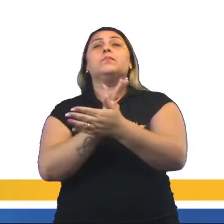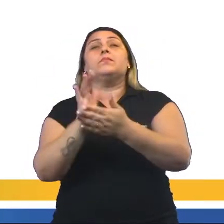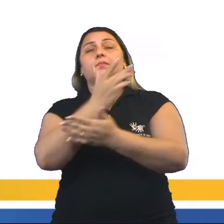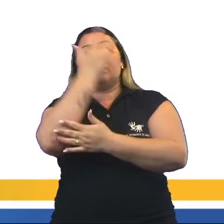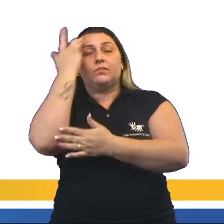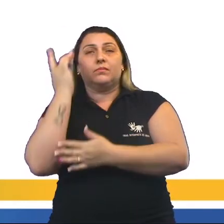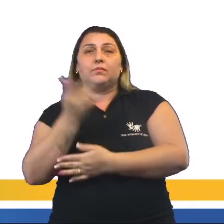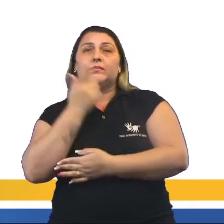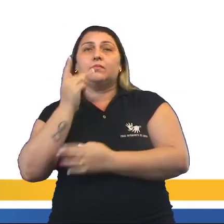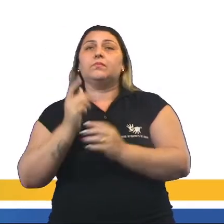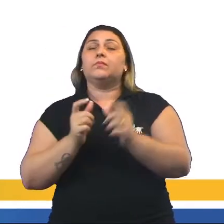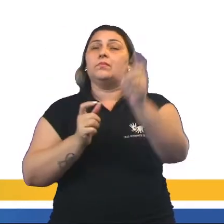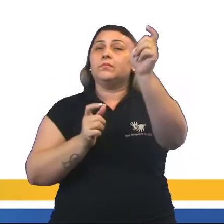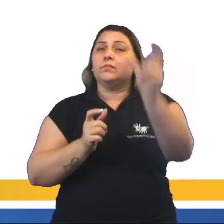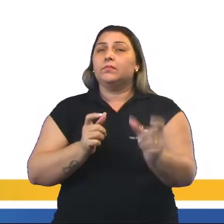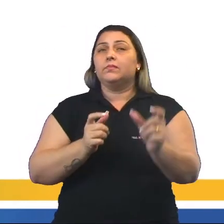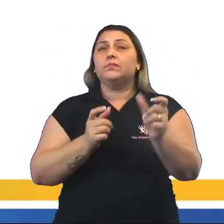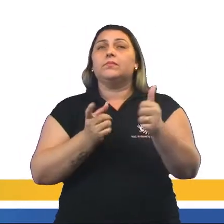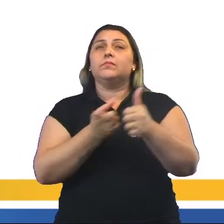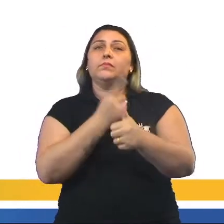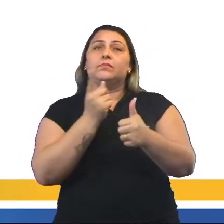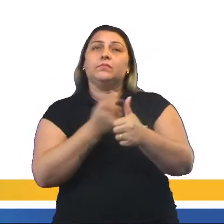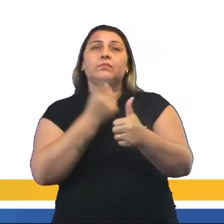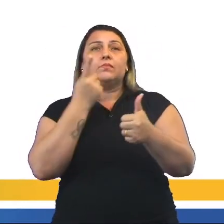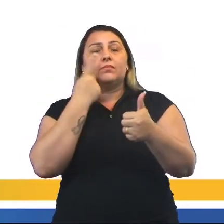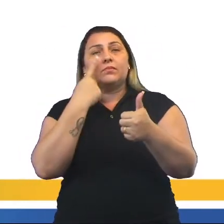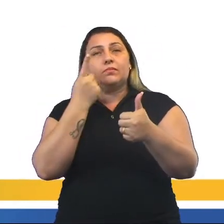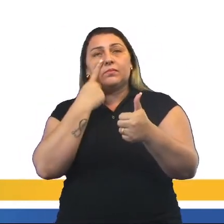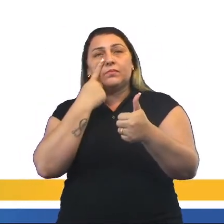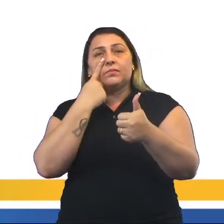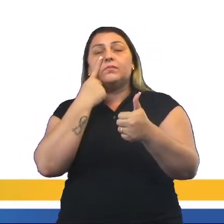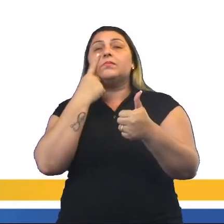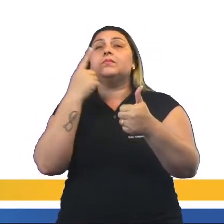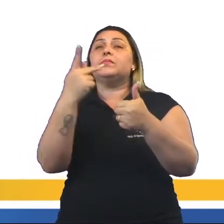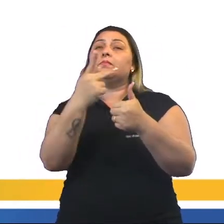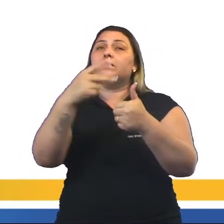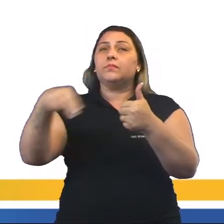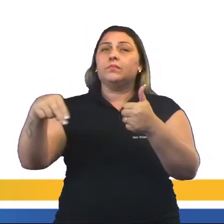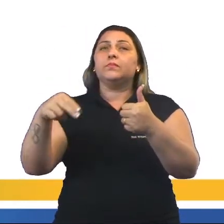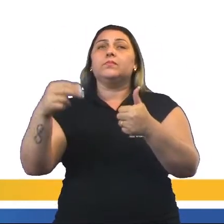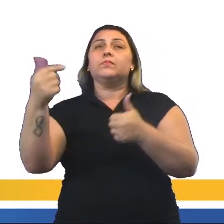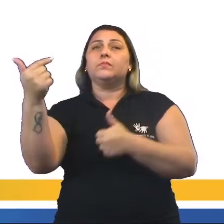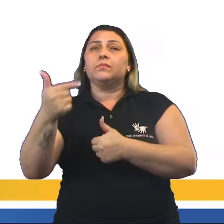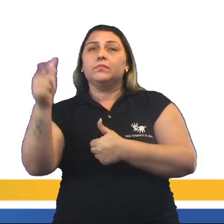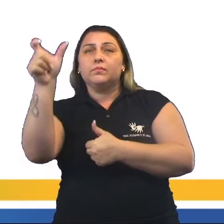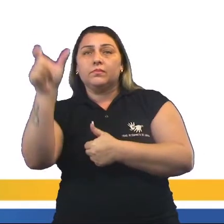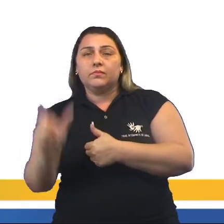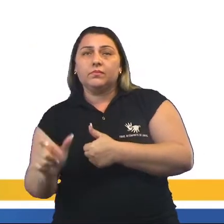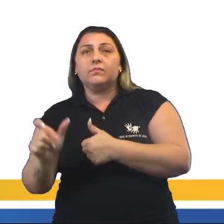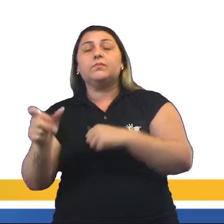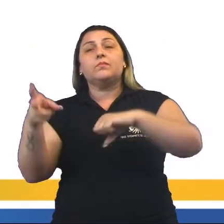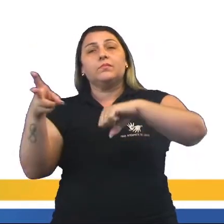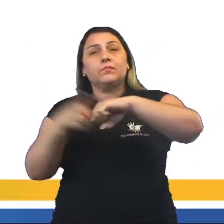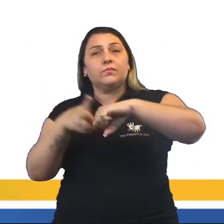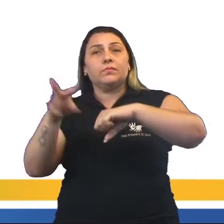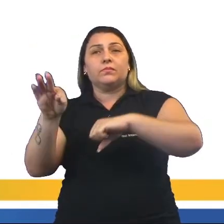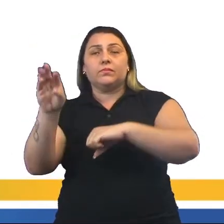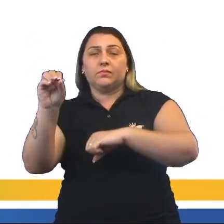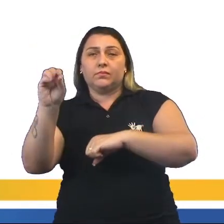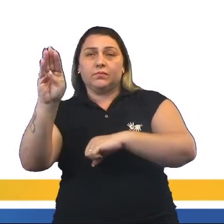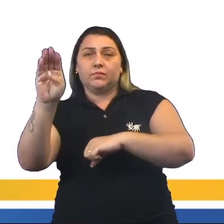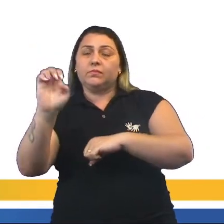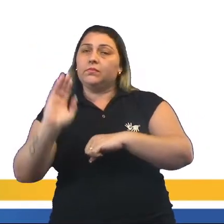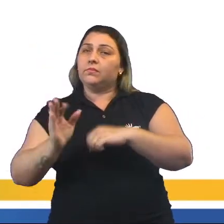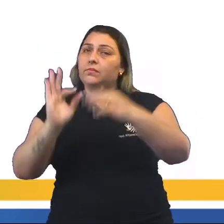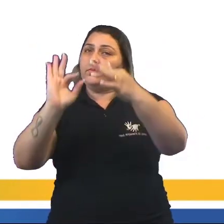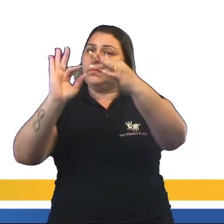Então, nós temos duas colunas. Na primeira coluna, vocês observam os pronomes, e na segunda coluna, nós temos o verbo to be conjugado